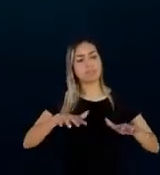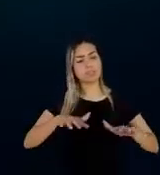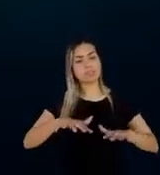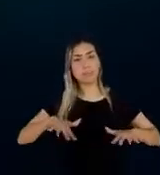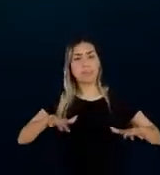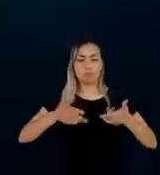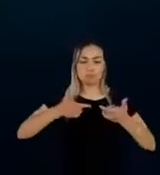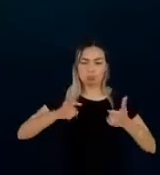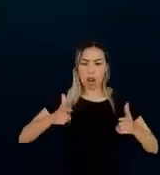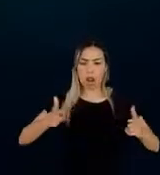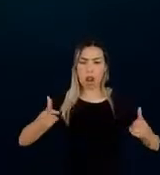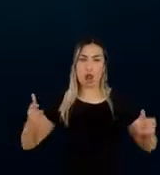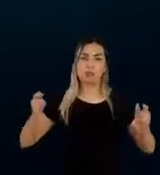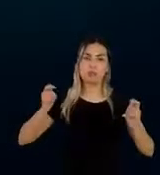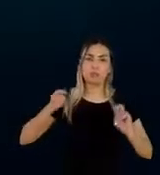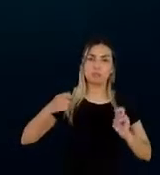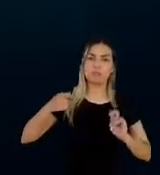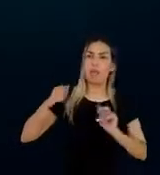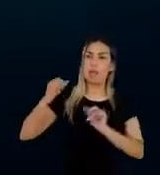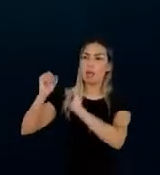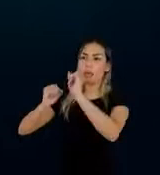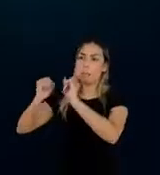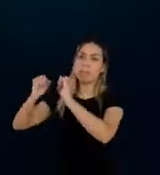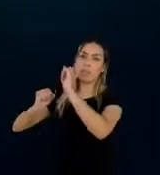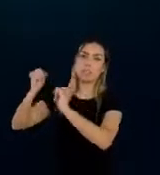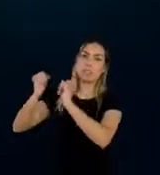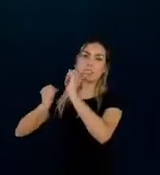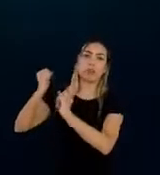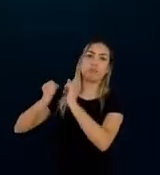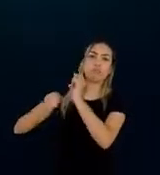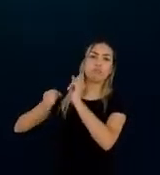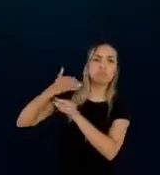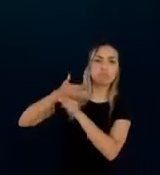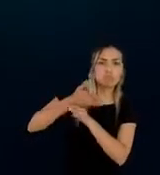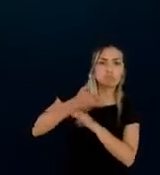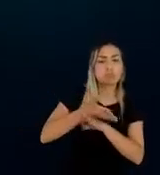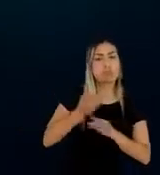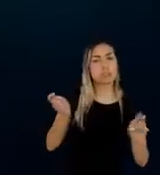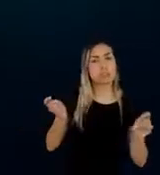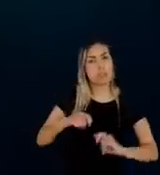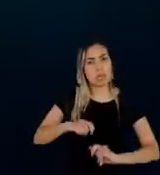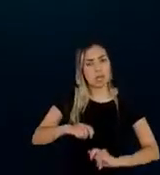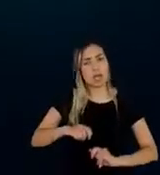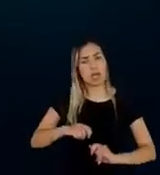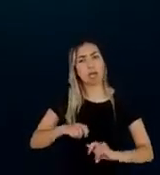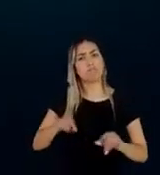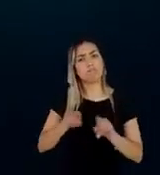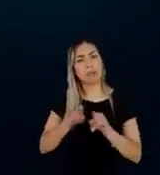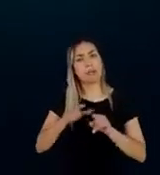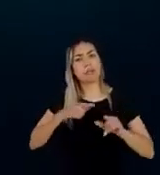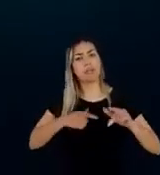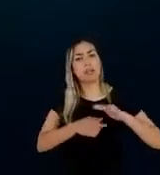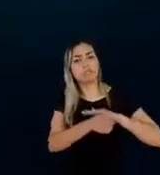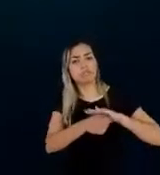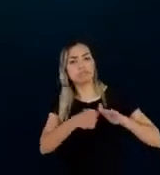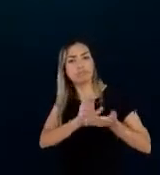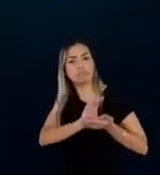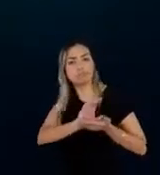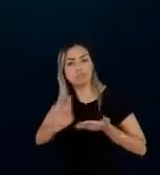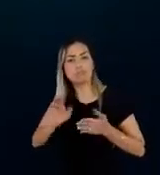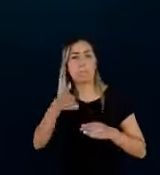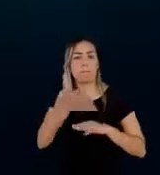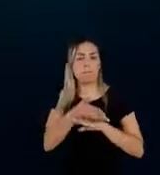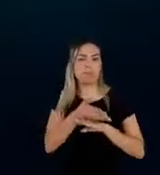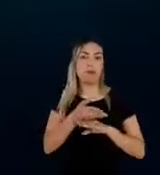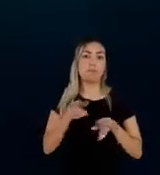a participação das startups. Trazemos também a possibilidade de fundos de investimento em participação, a